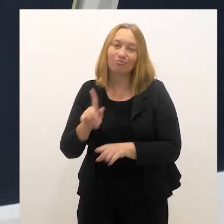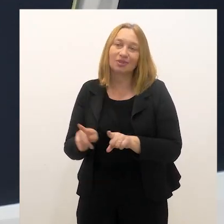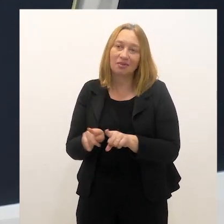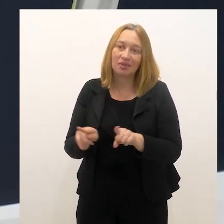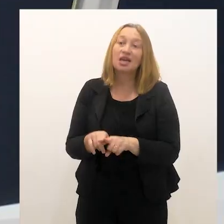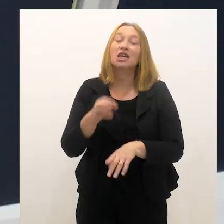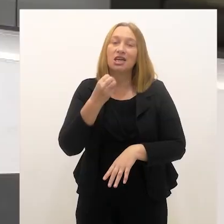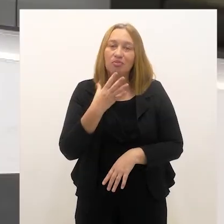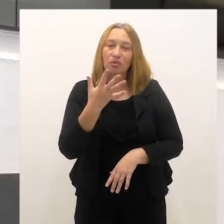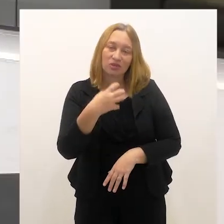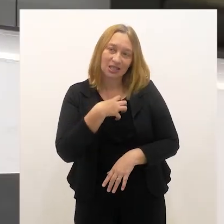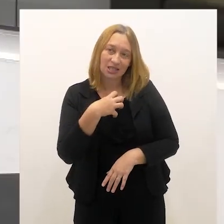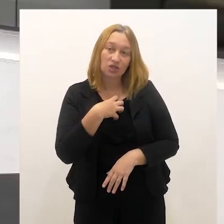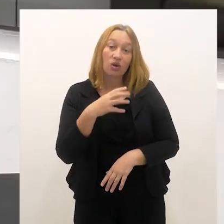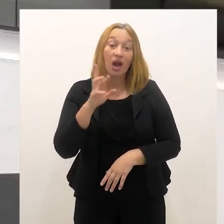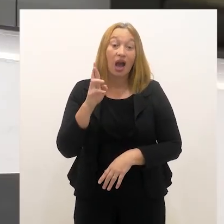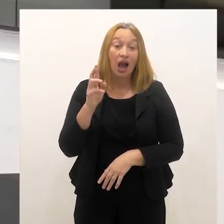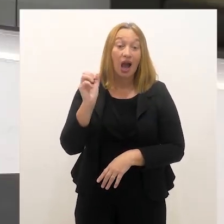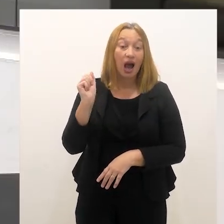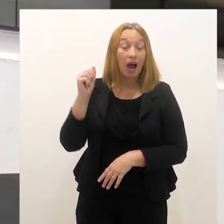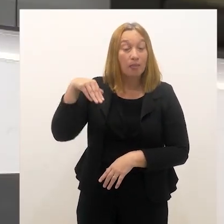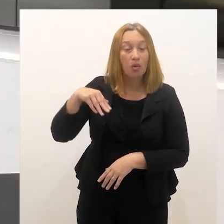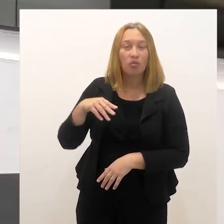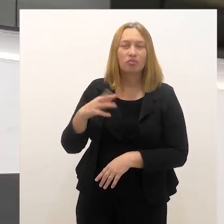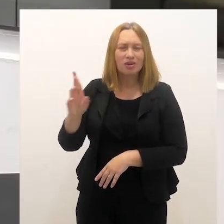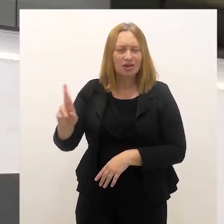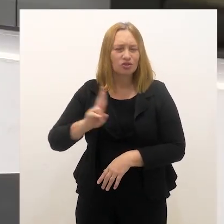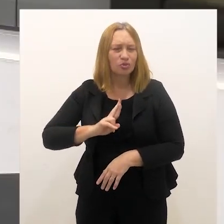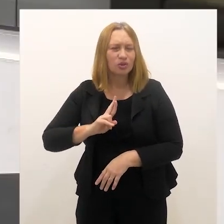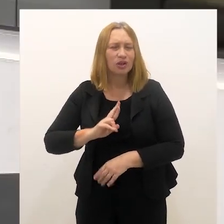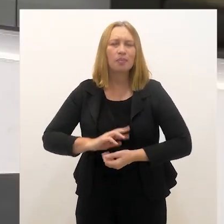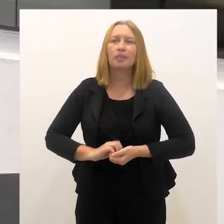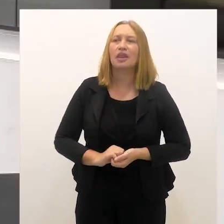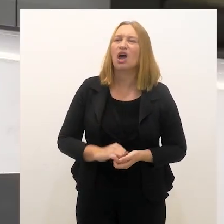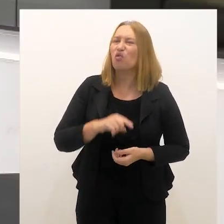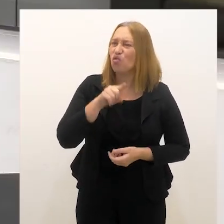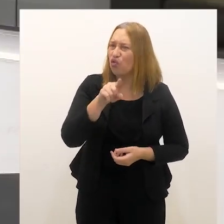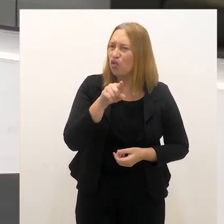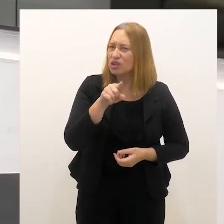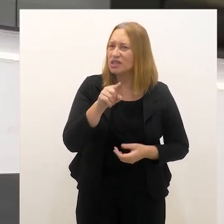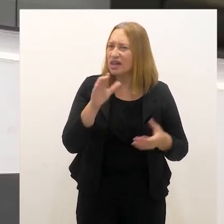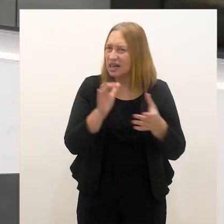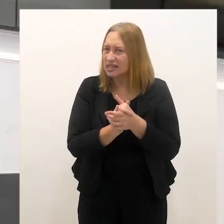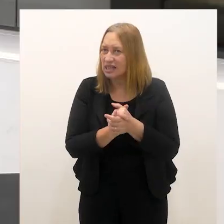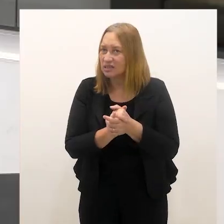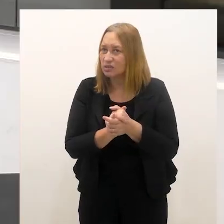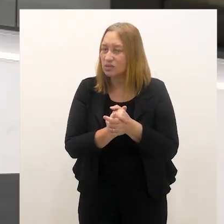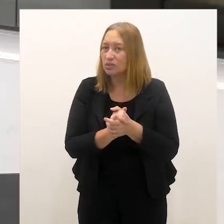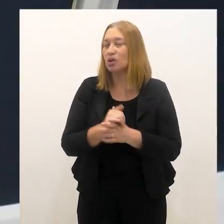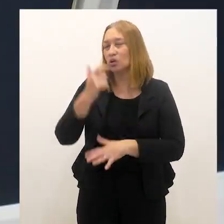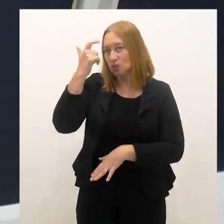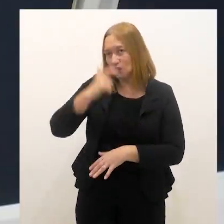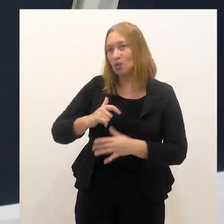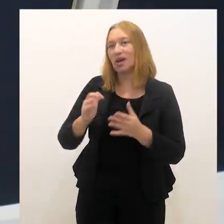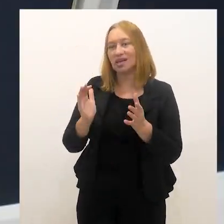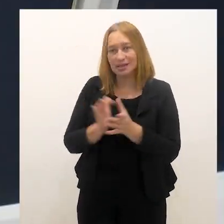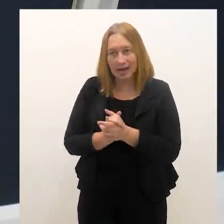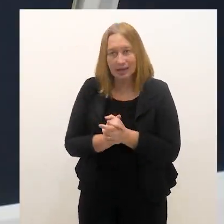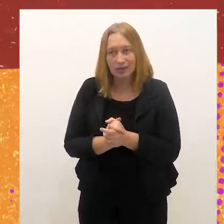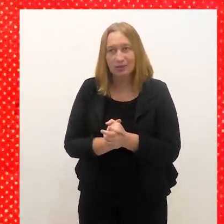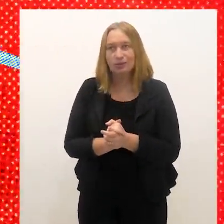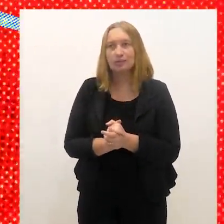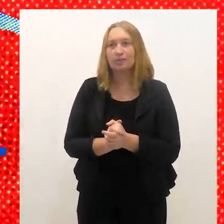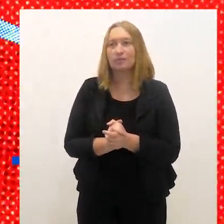legal também. Que bom que você sentiu isso. Ramon, me responde uma coisa. Você é casado? Sou